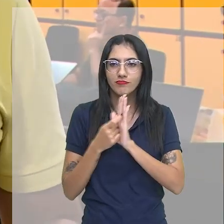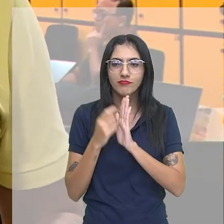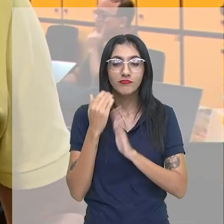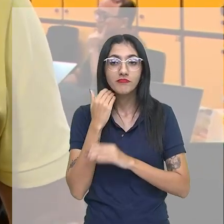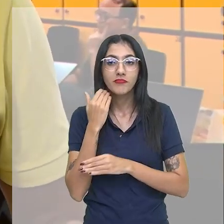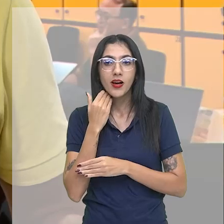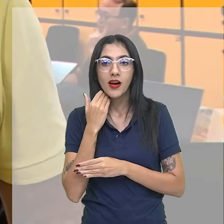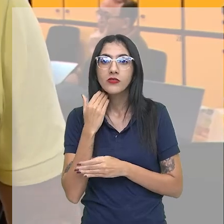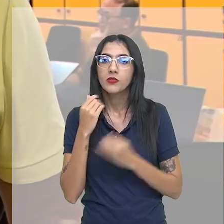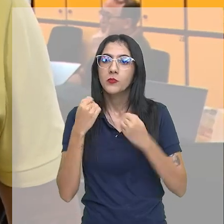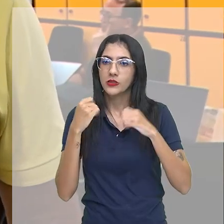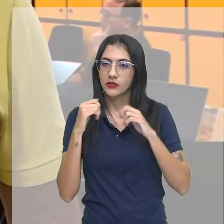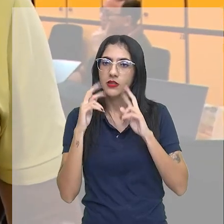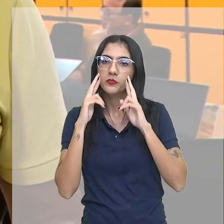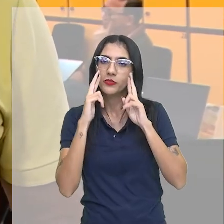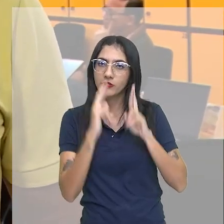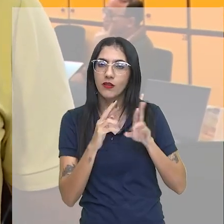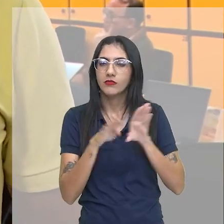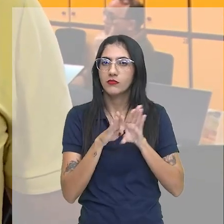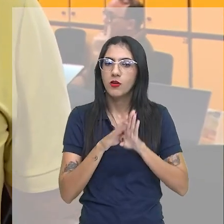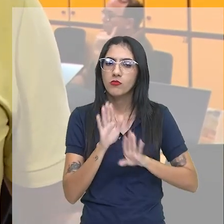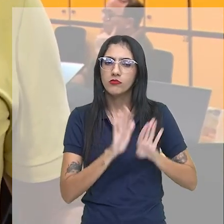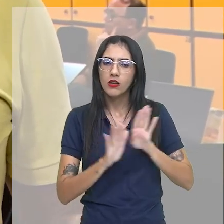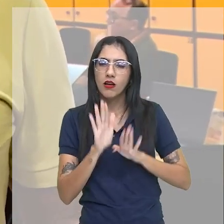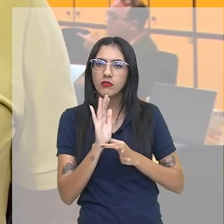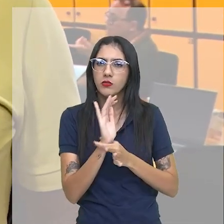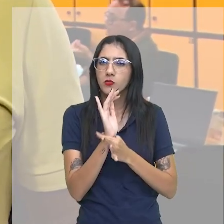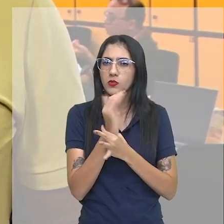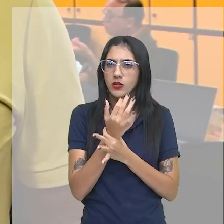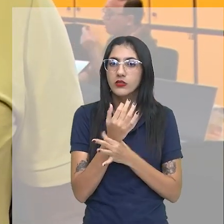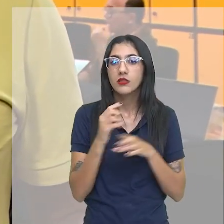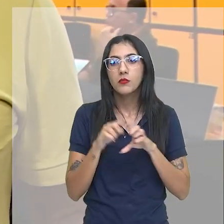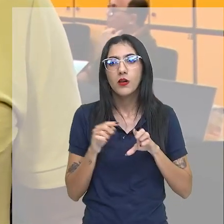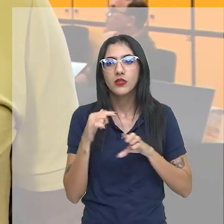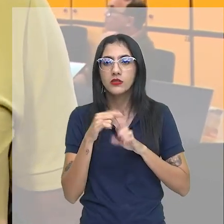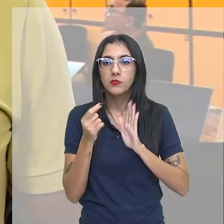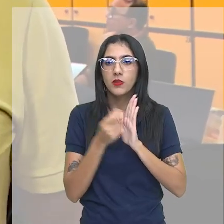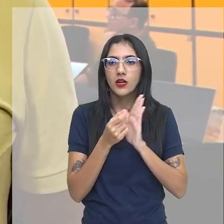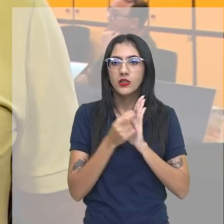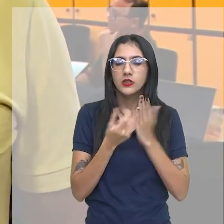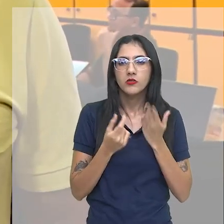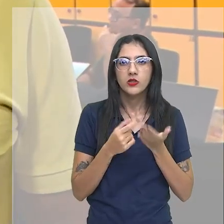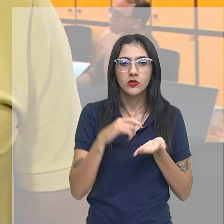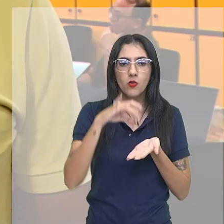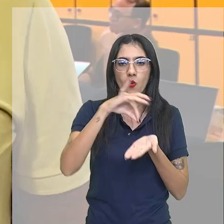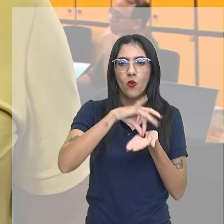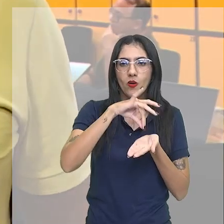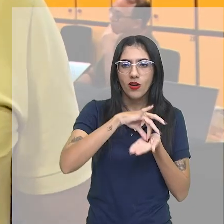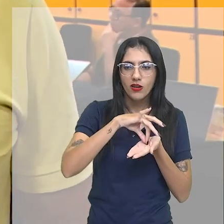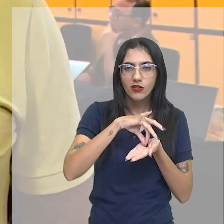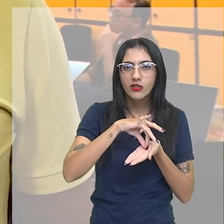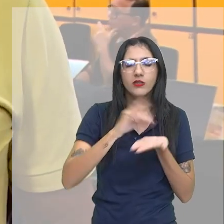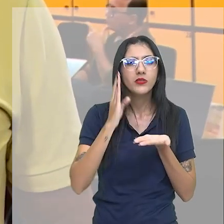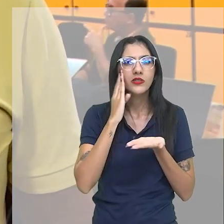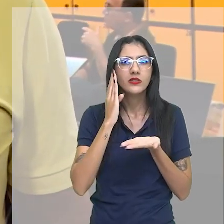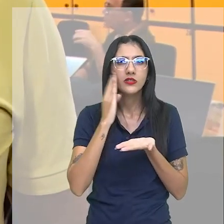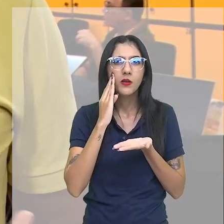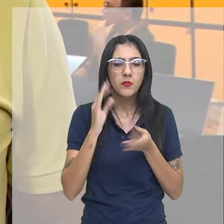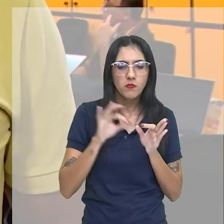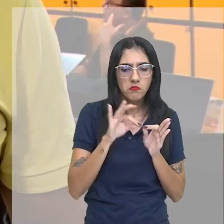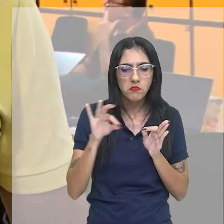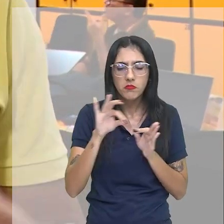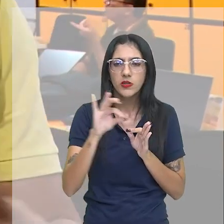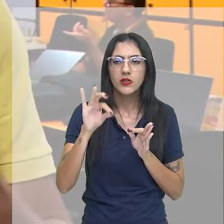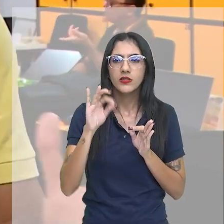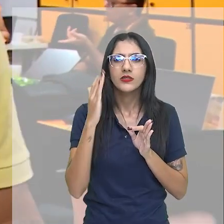tem que respeitar, né, ter cuidado ali com segurança. Os aplicativos de localização, o Maps, para você se transportar,